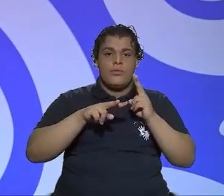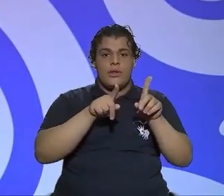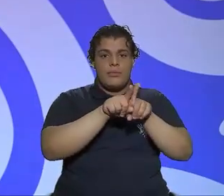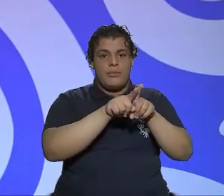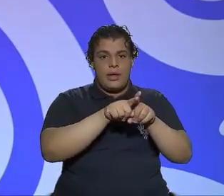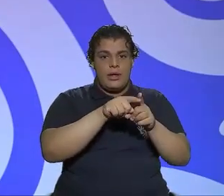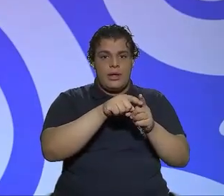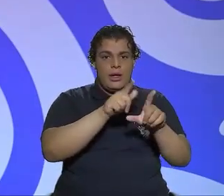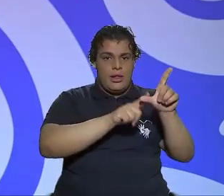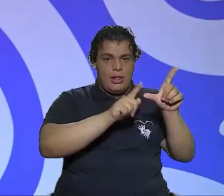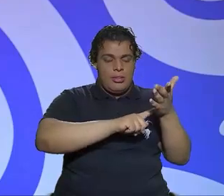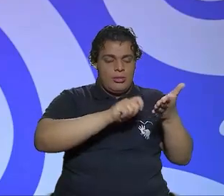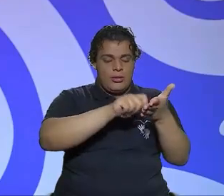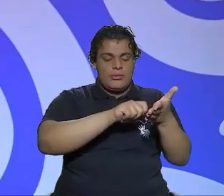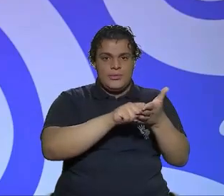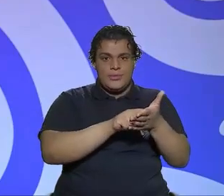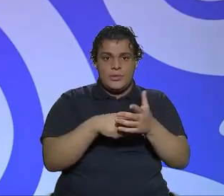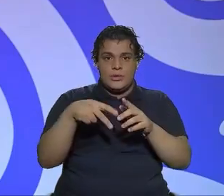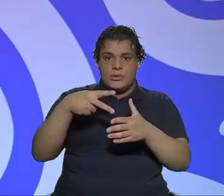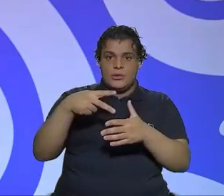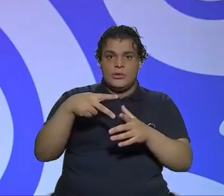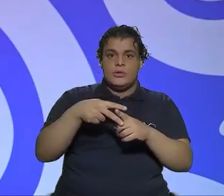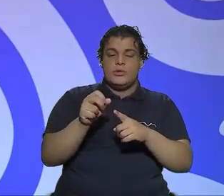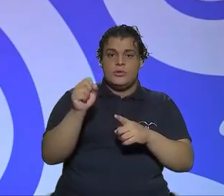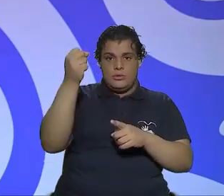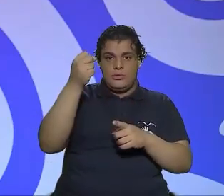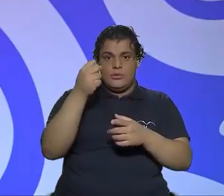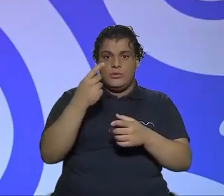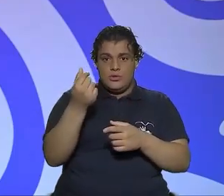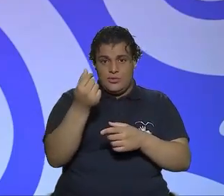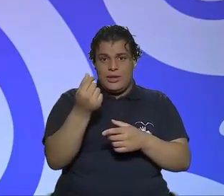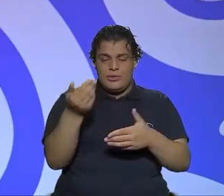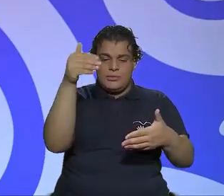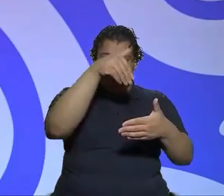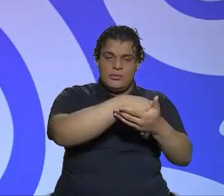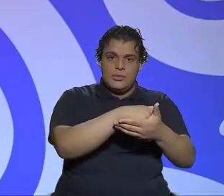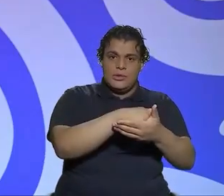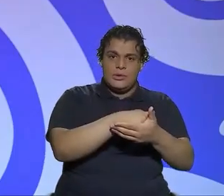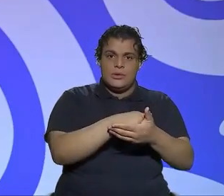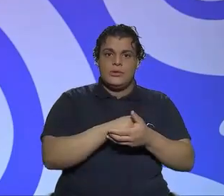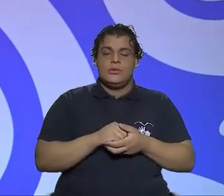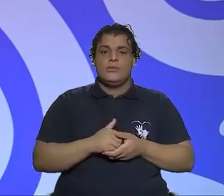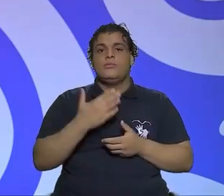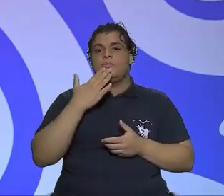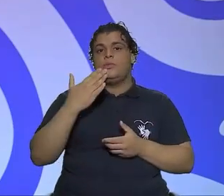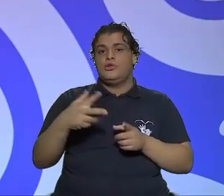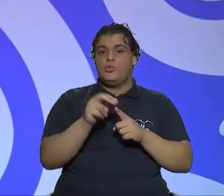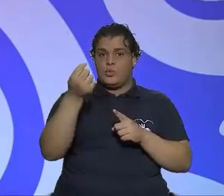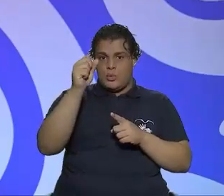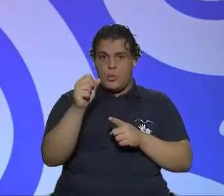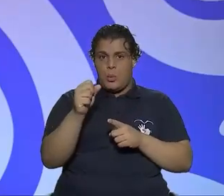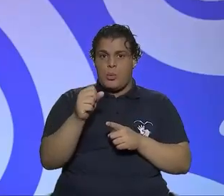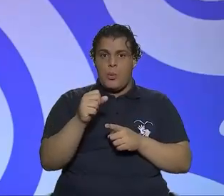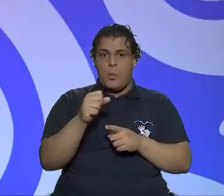Os prêmios em dinheiro serão depositados aos ganhadores pelo FLI Araxá. Pedimos para os vencedores que procurem